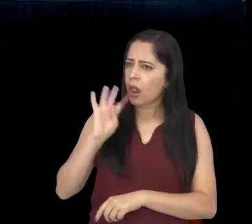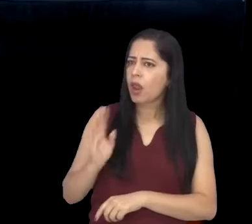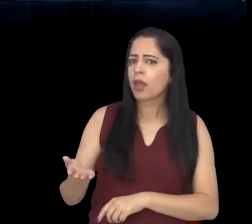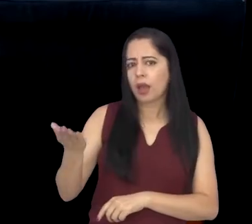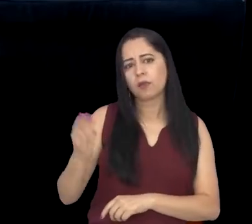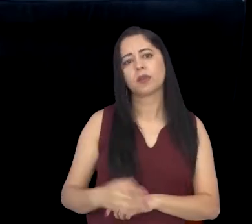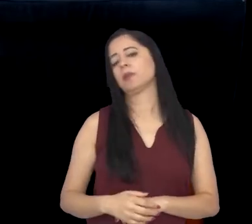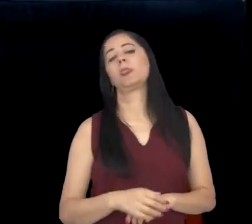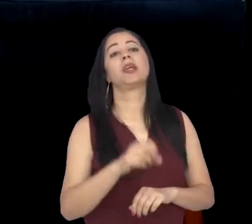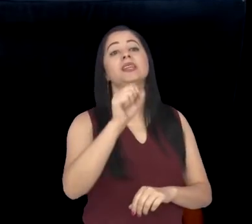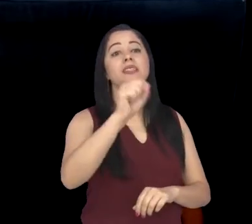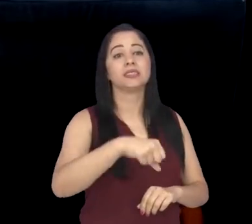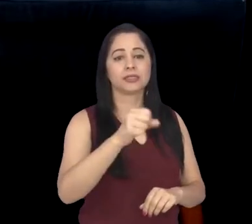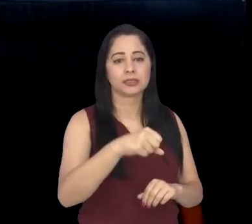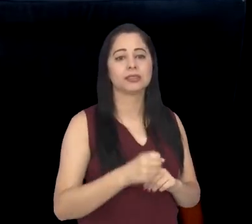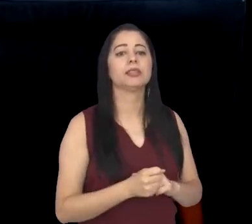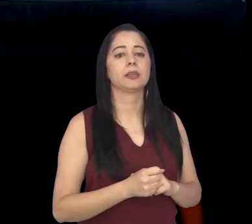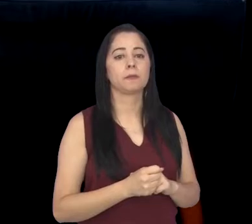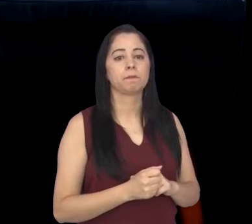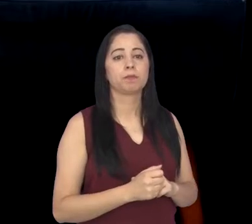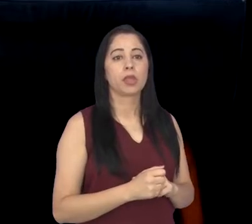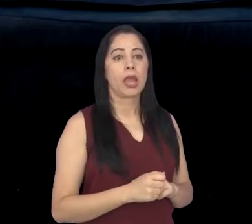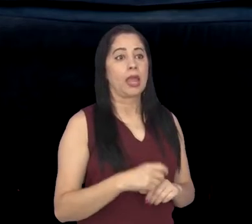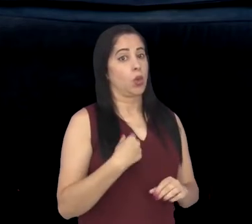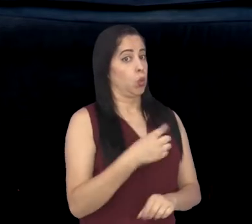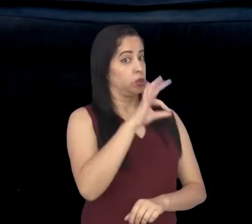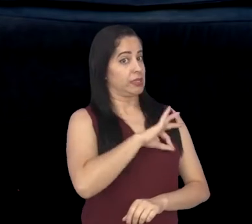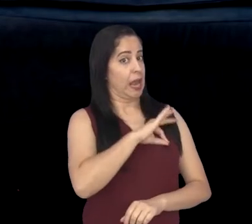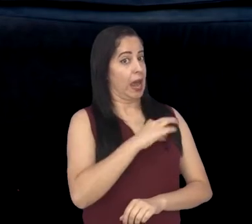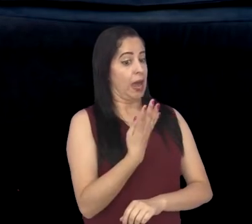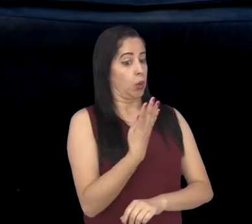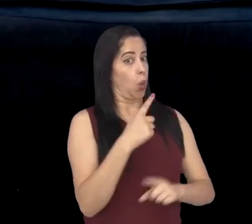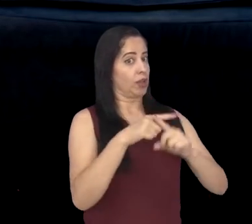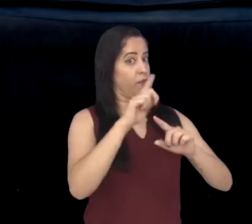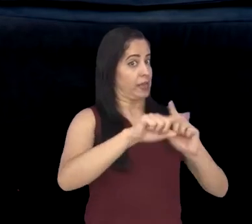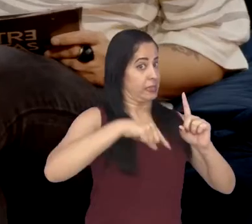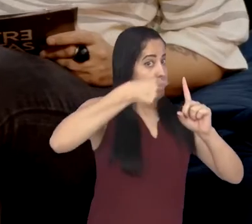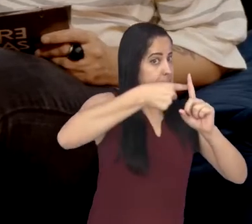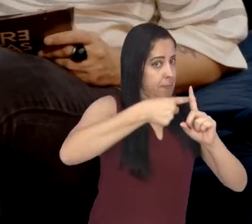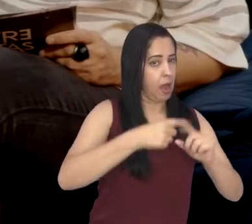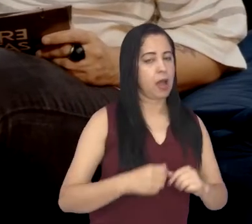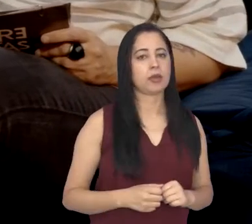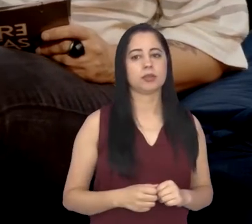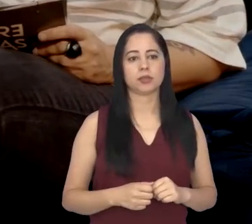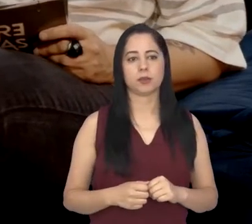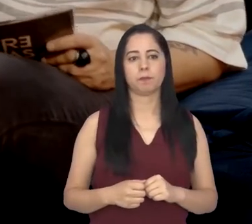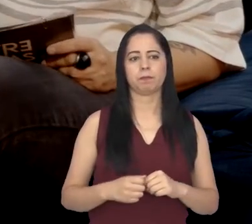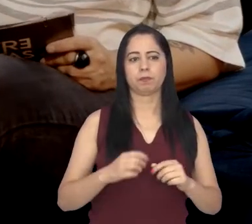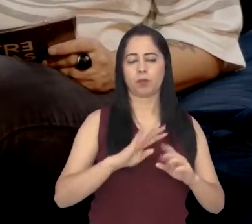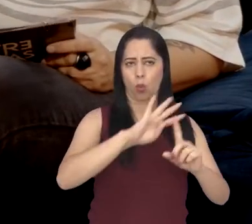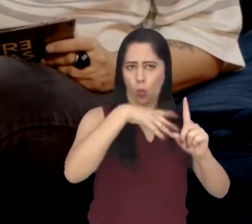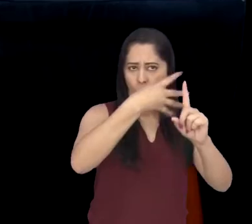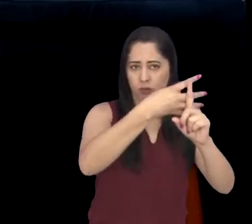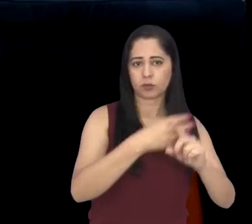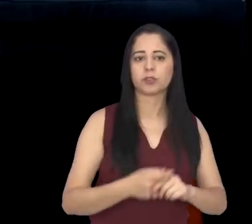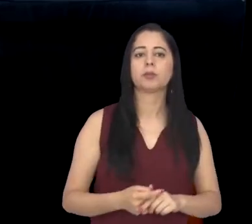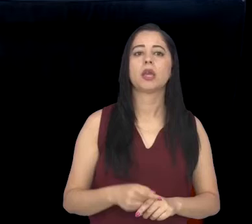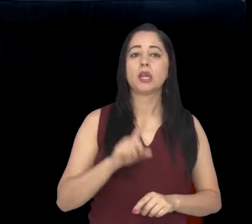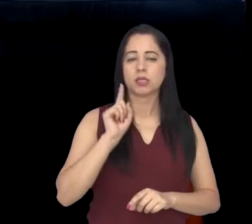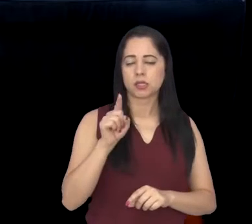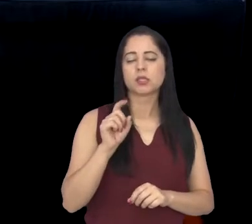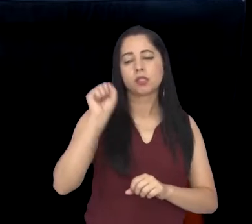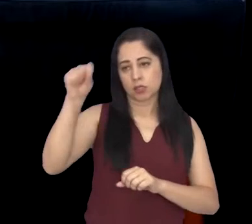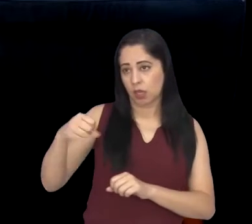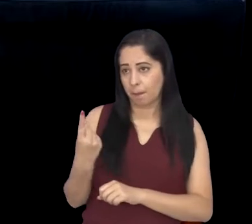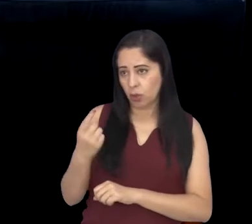Me ofereceram também, que me ofereceram 4 vezes mais que eu ganhava na Globo. Aí isso foi em 83, acho que você entrou em 84. 84, já nos Jogos Olímpicos